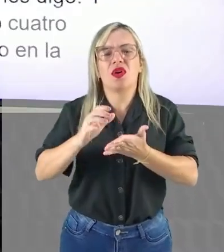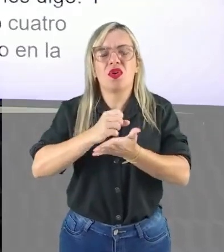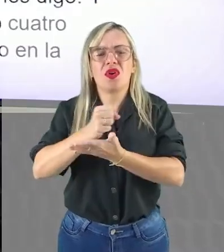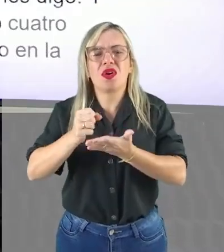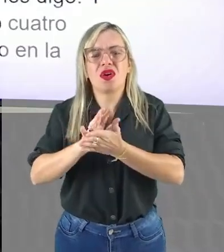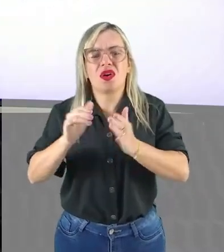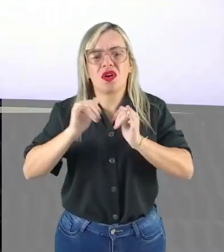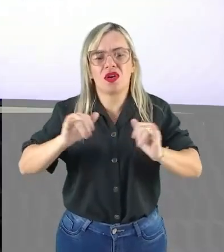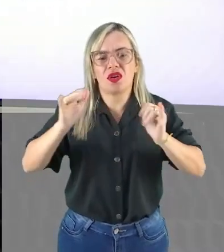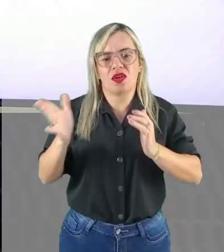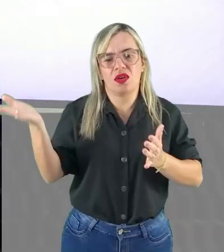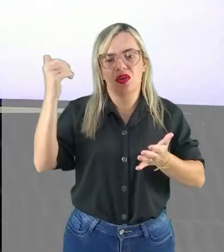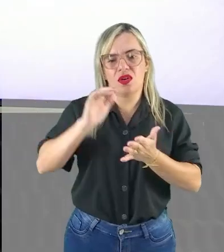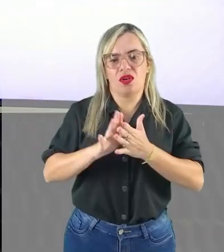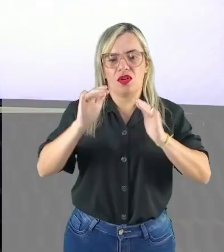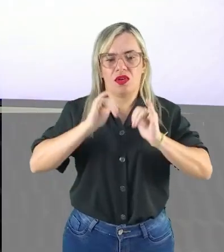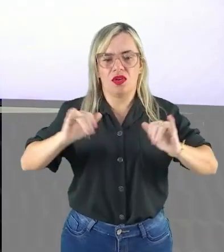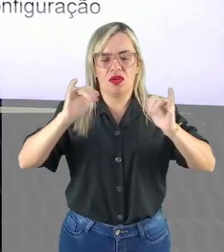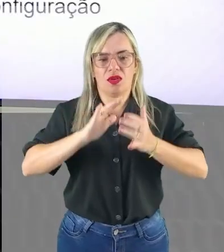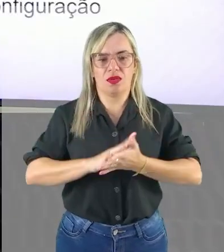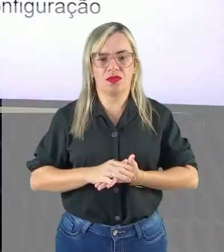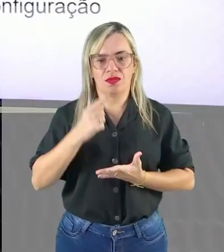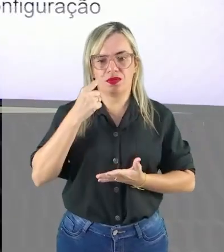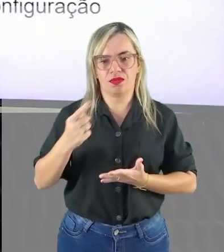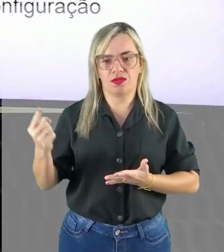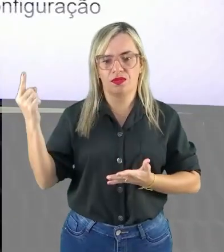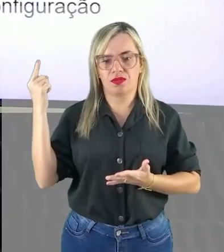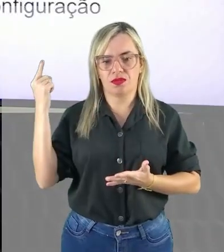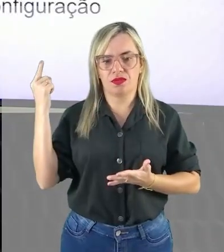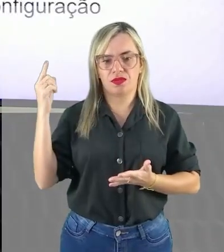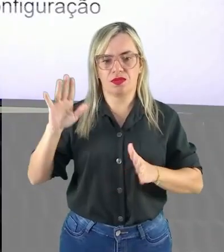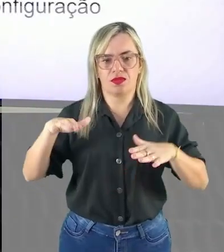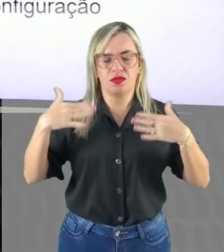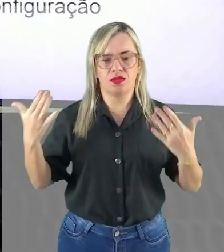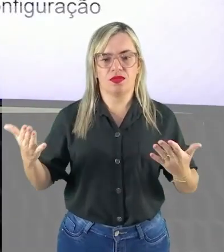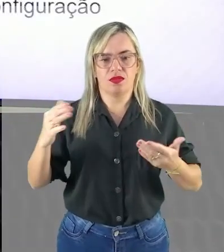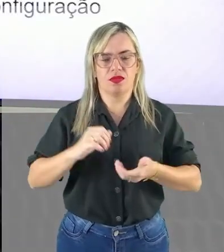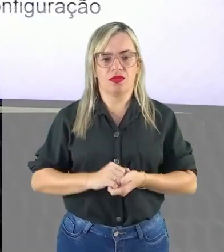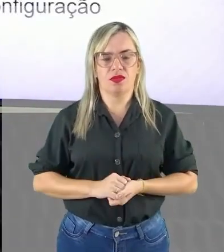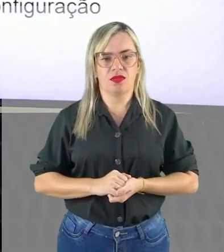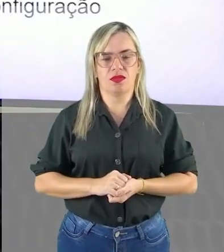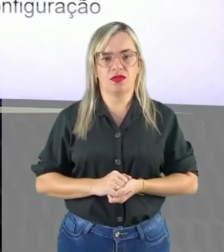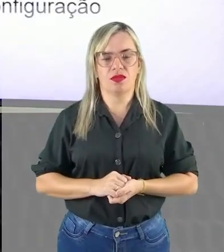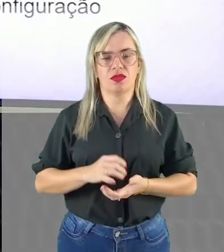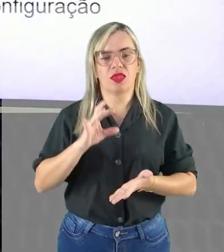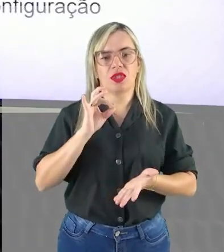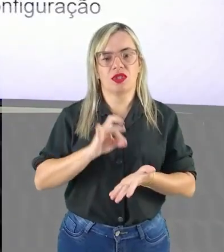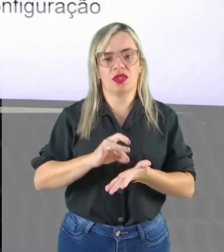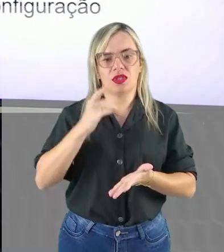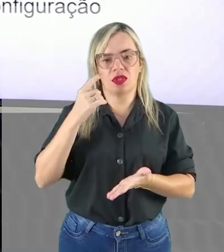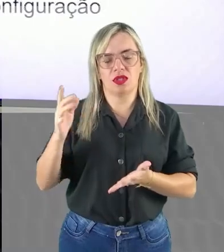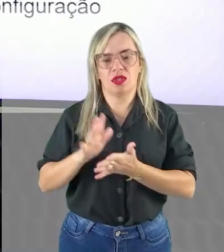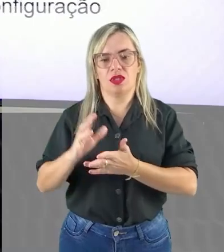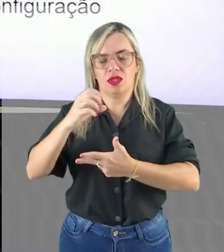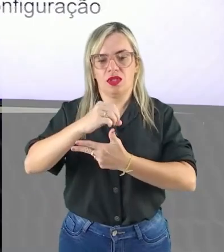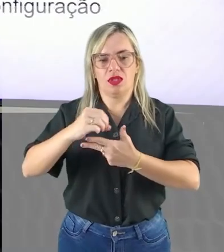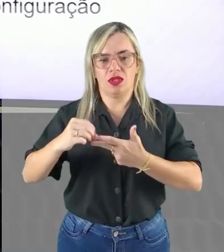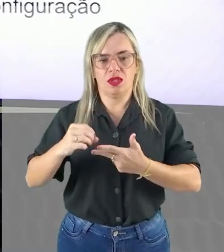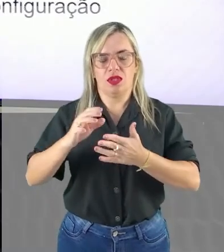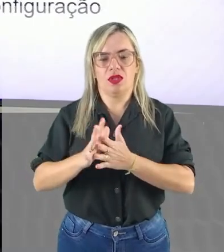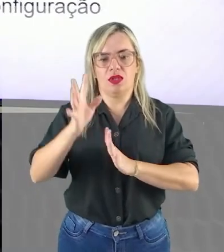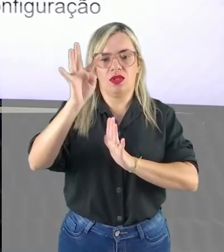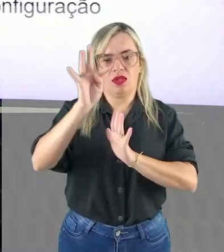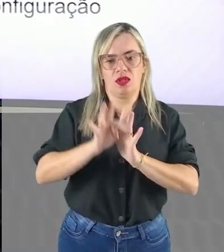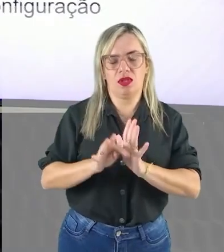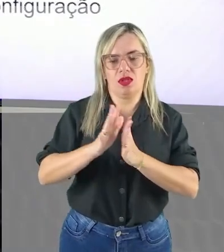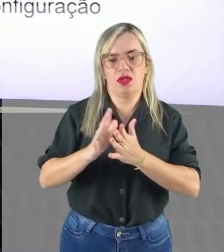essa informação? Bora lá para a questão. A questão diz, né? Aqui ainda na verdade sobre o Enem. No